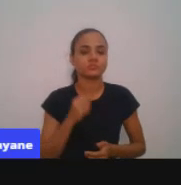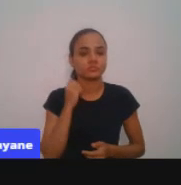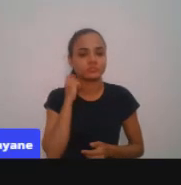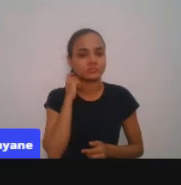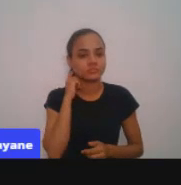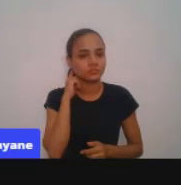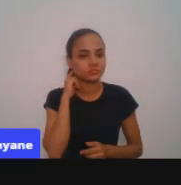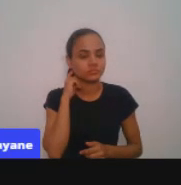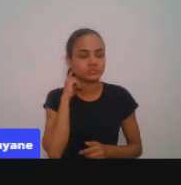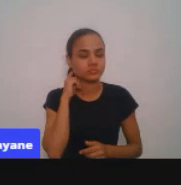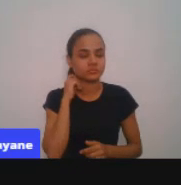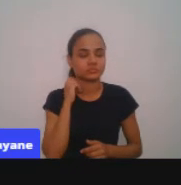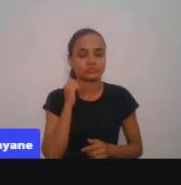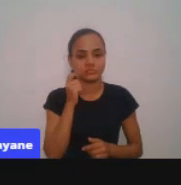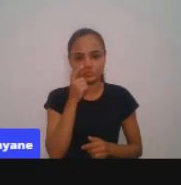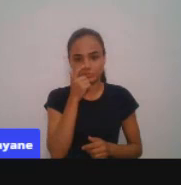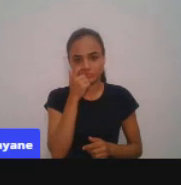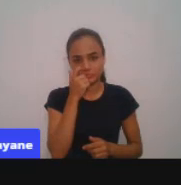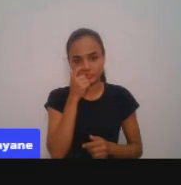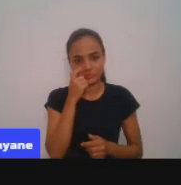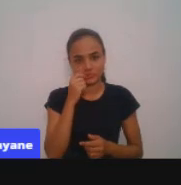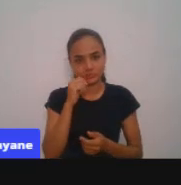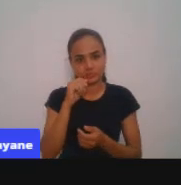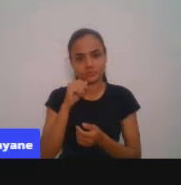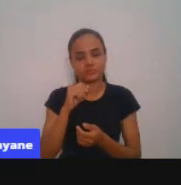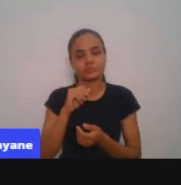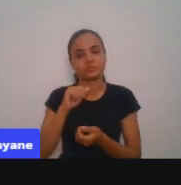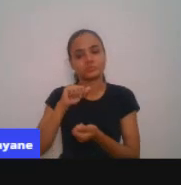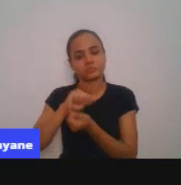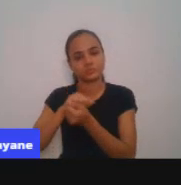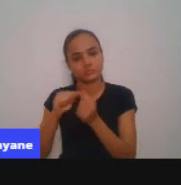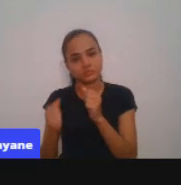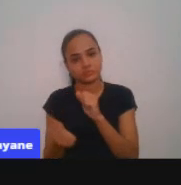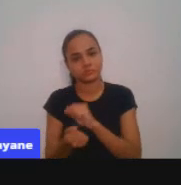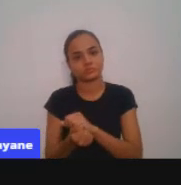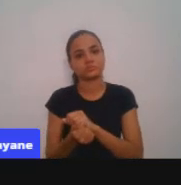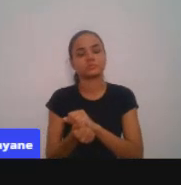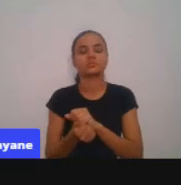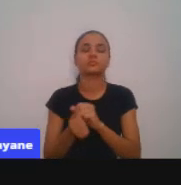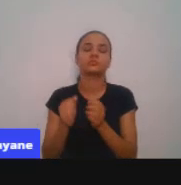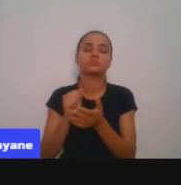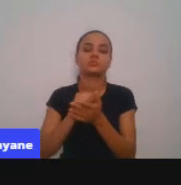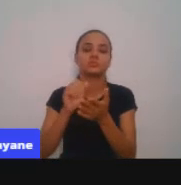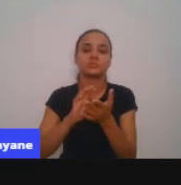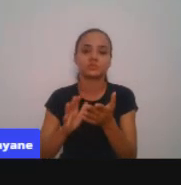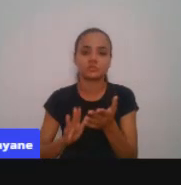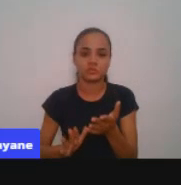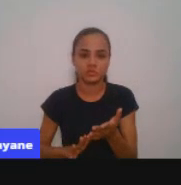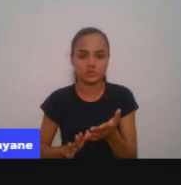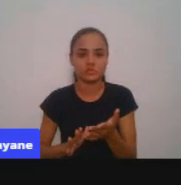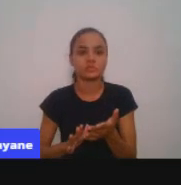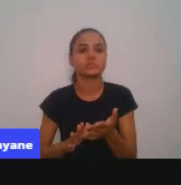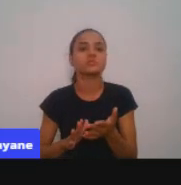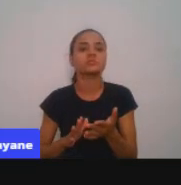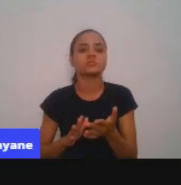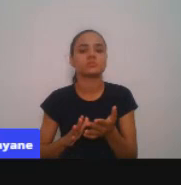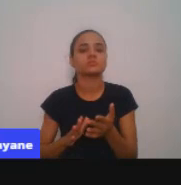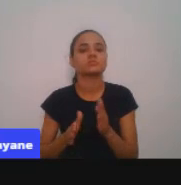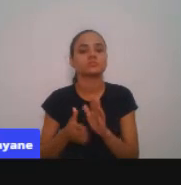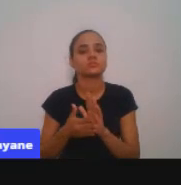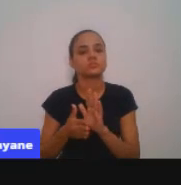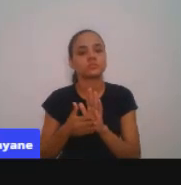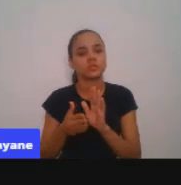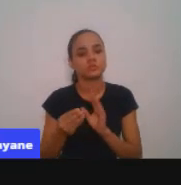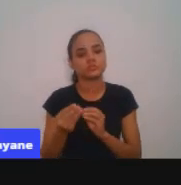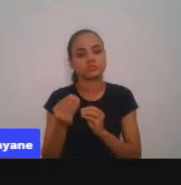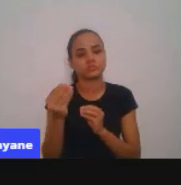Adequar o grau de dificuldade e a clareza das atividades que são propostas para essas crianças. E um fato muito, muito importante,